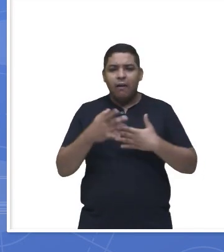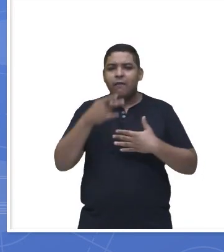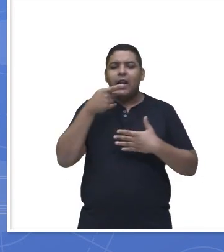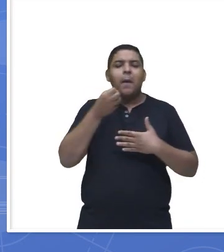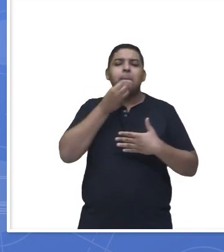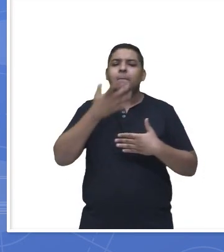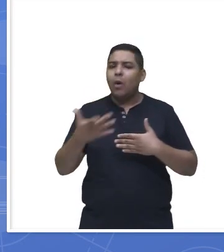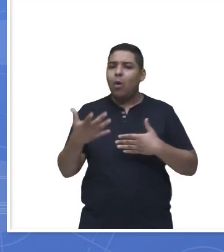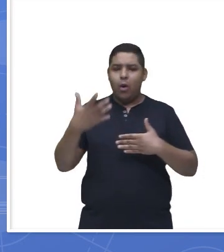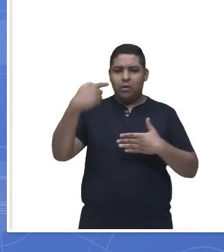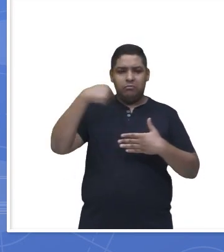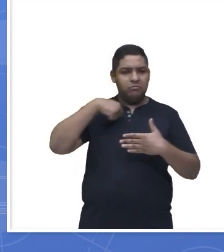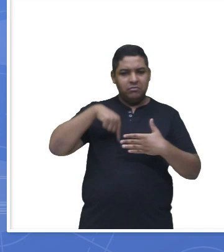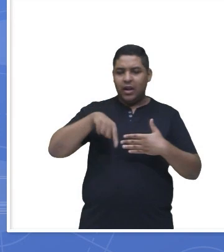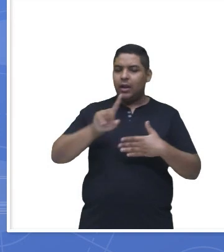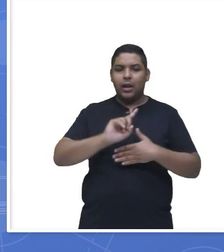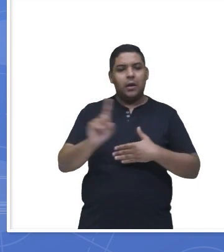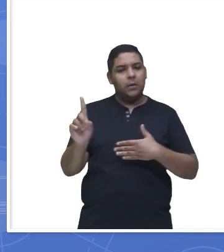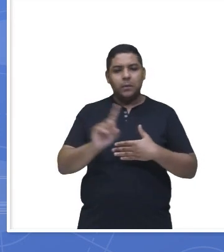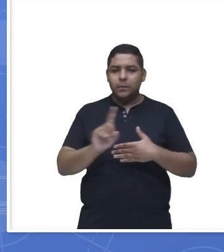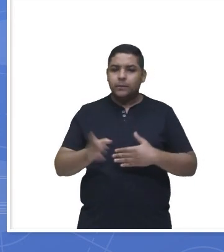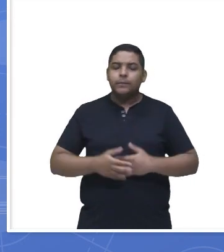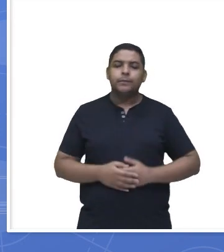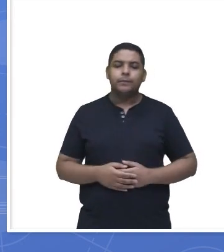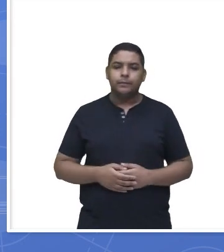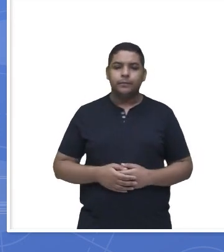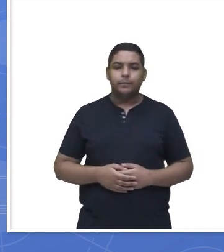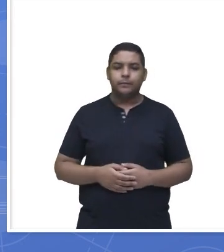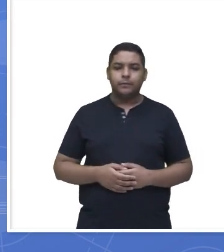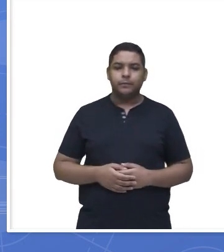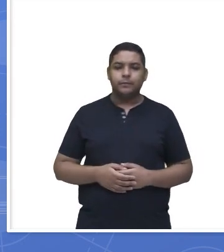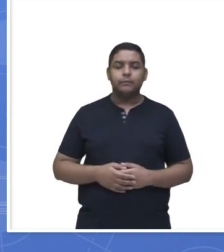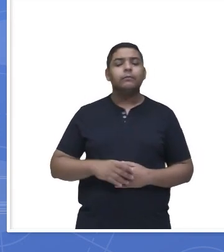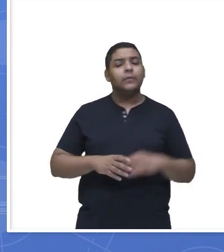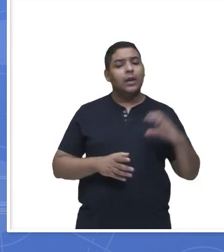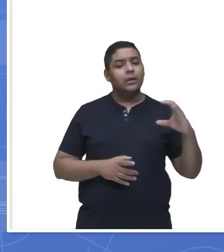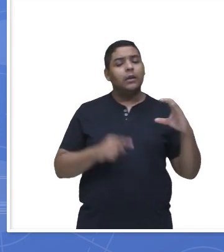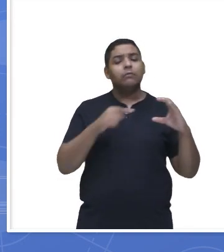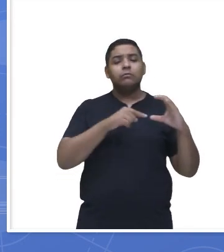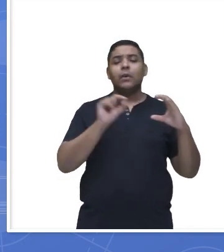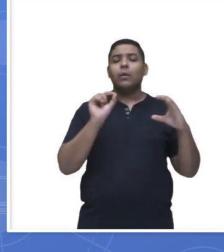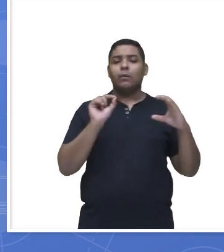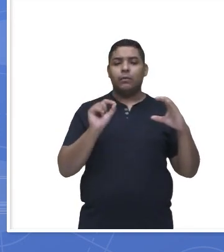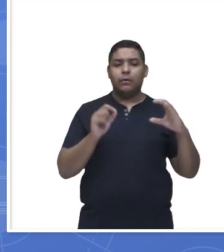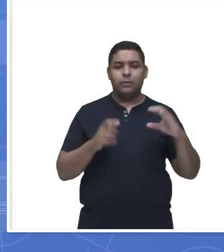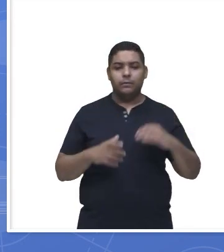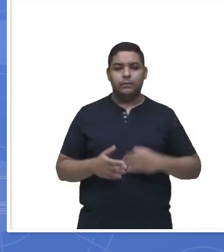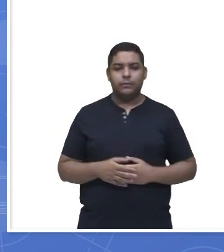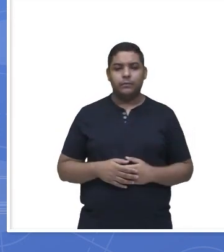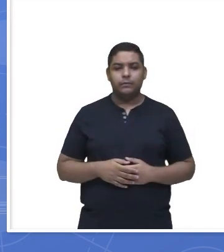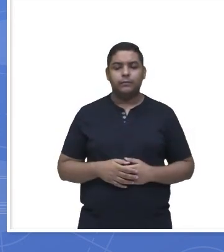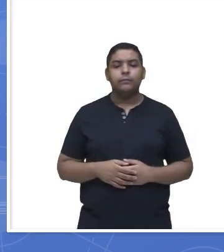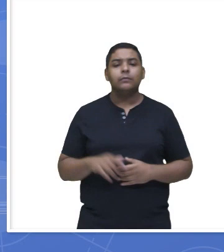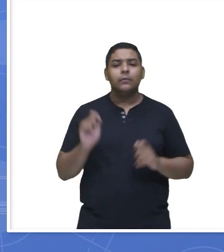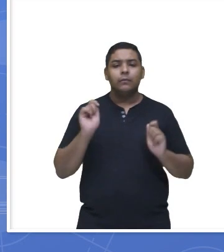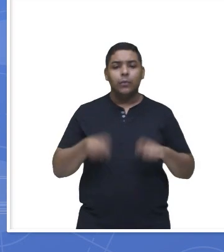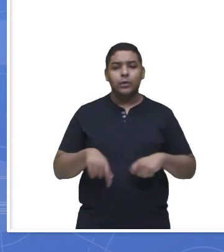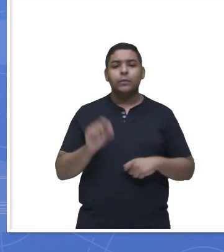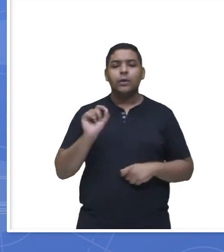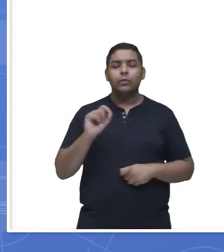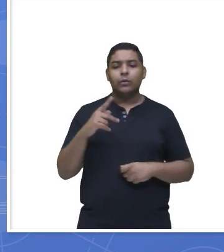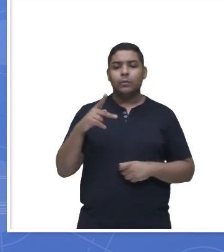coisas boas, né? Para começar. Então, nós temos essa letra C dizendo que reduz as possibilidades de